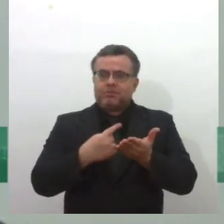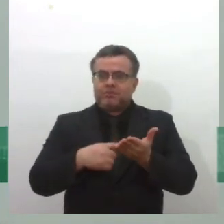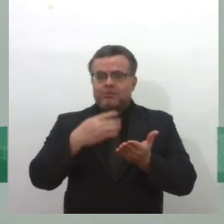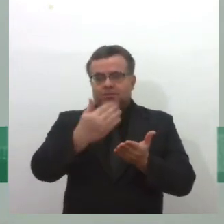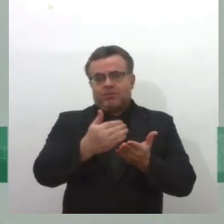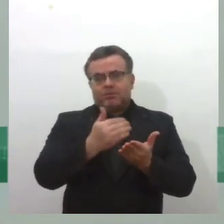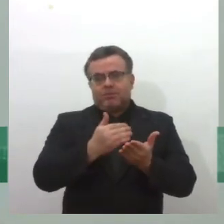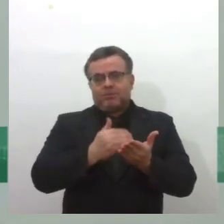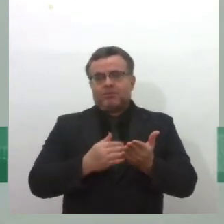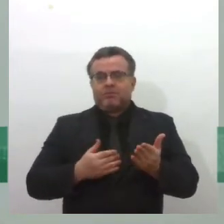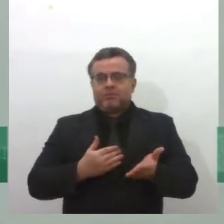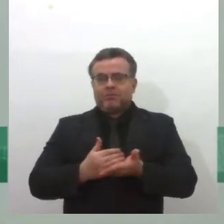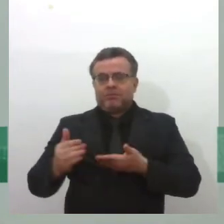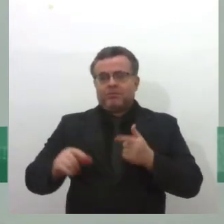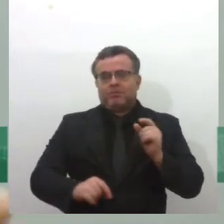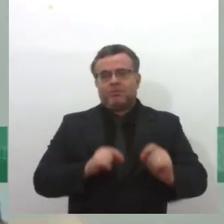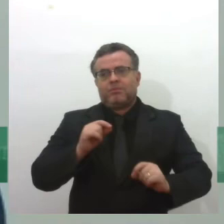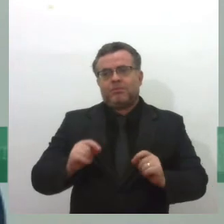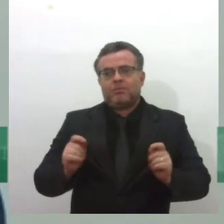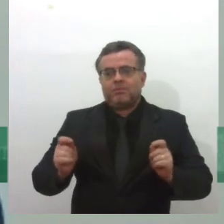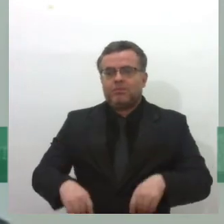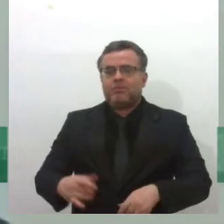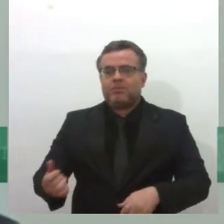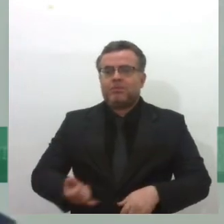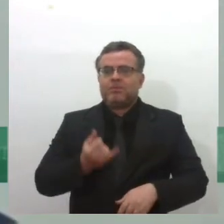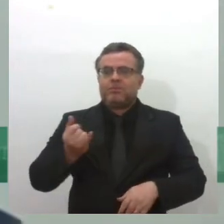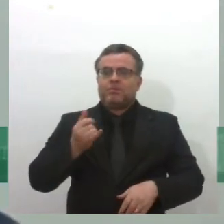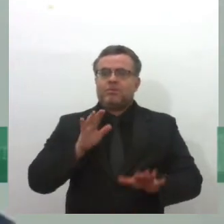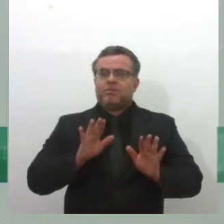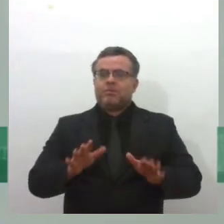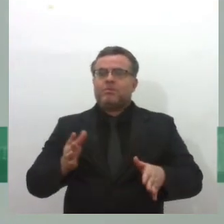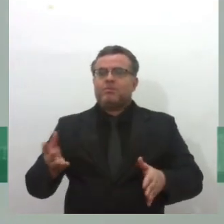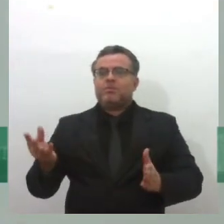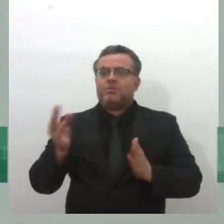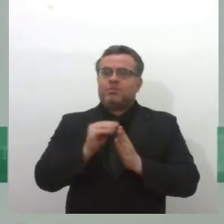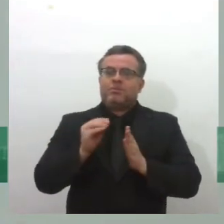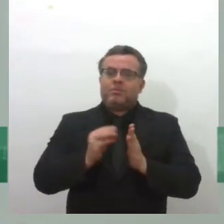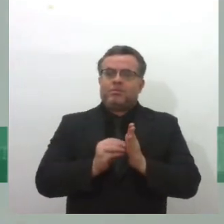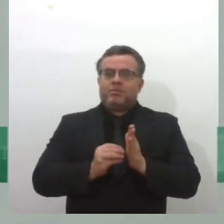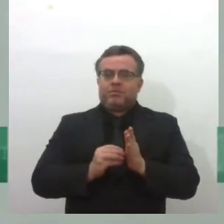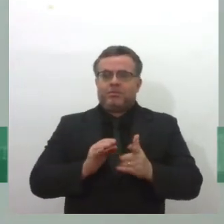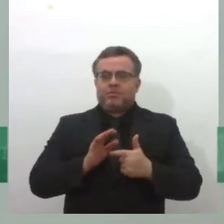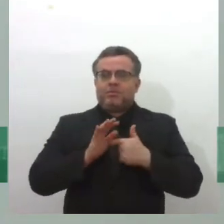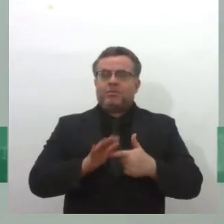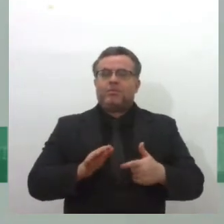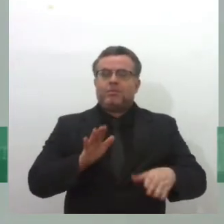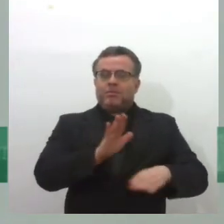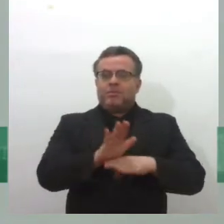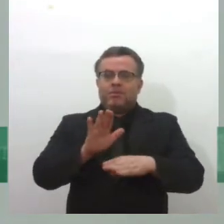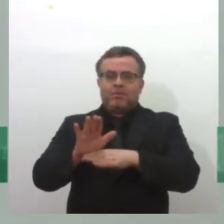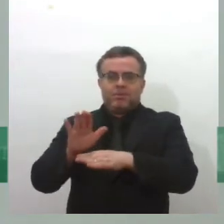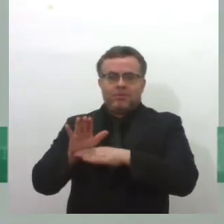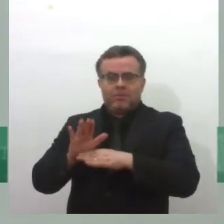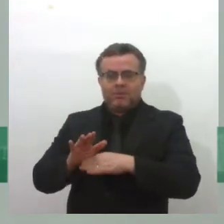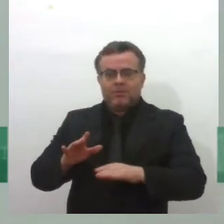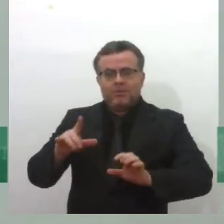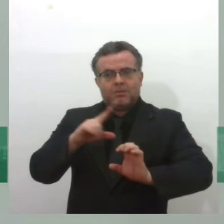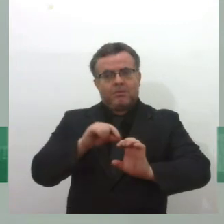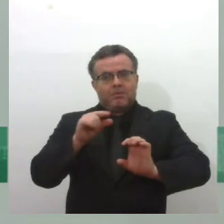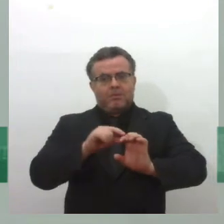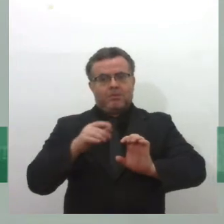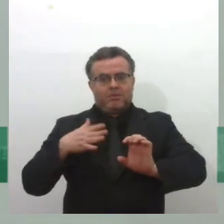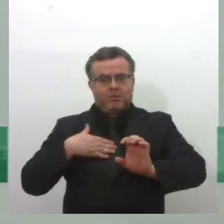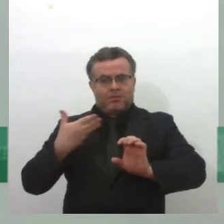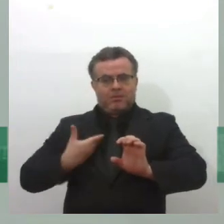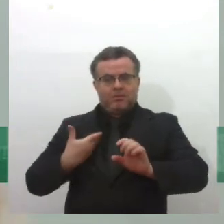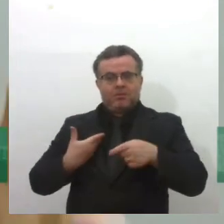essa iniciativa que não é muito importante, mas vou colocar aqui porque isso beneficia um empreiteiro amigo meu.